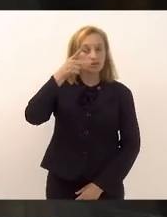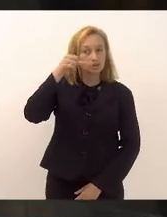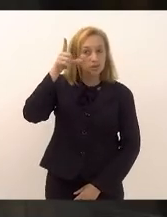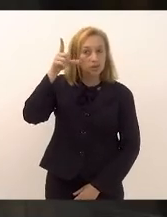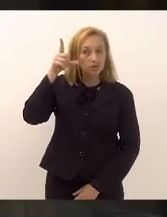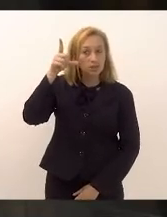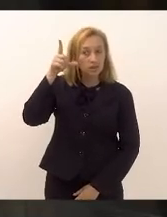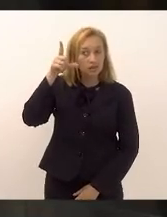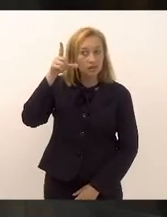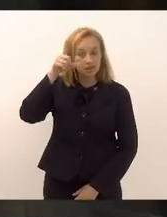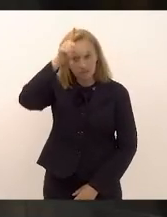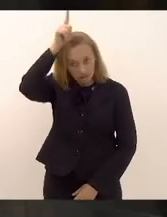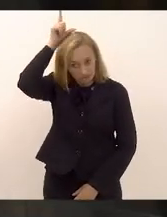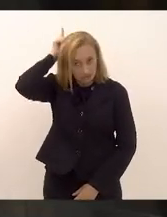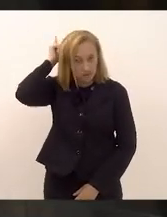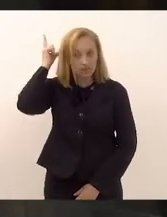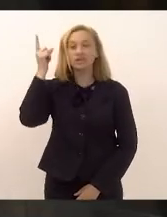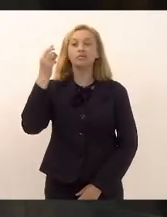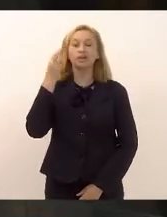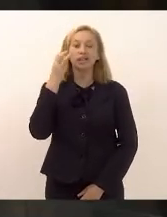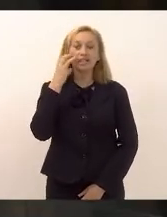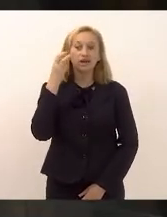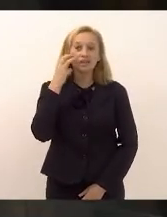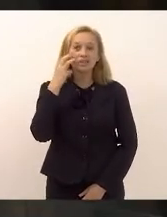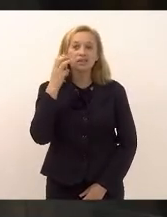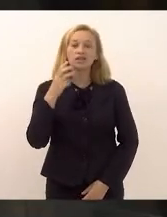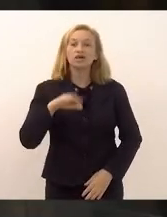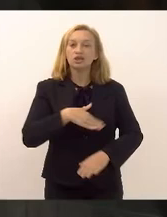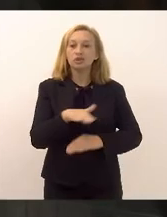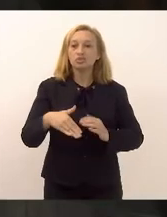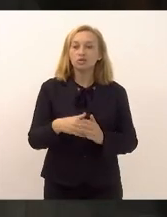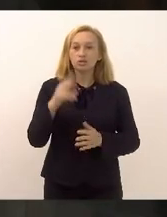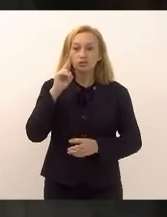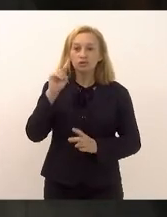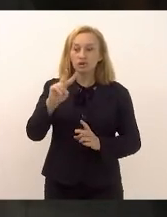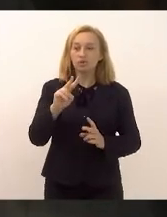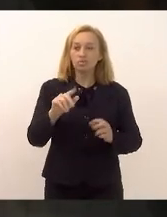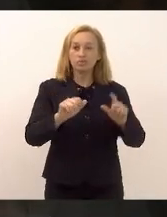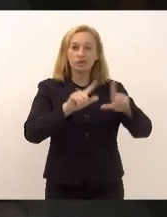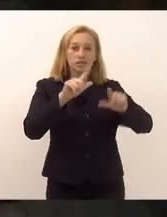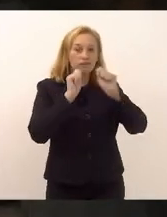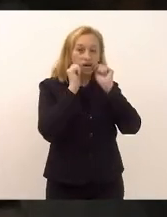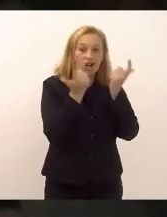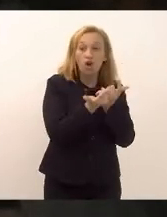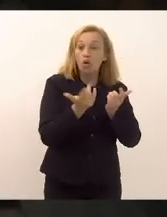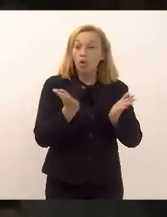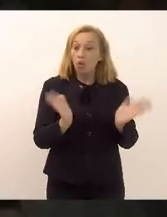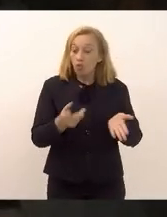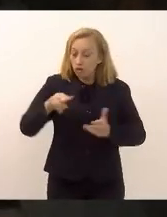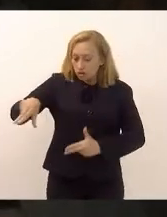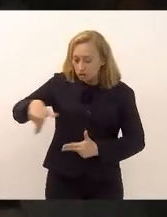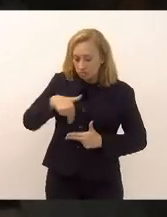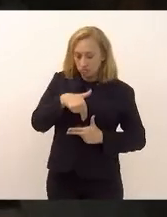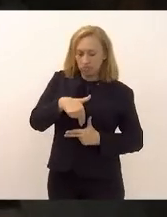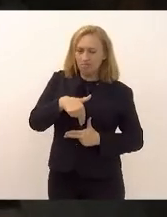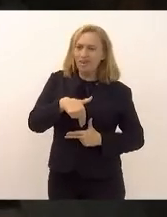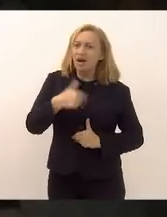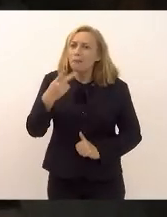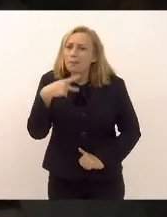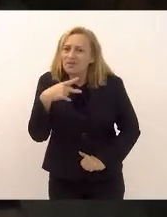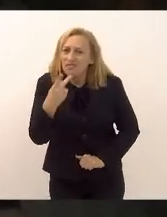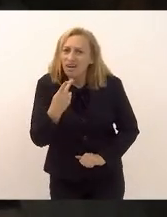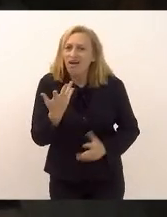Valdec e todos aqueles que nos assistem pela TV Alerj. Hoje eu venho à tribuna para falar